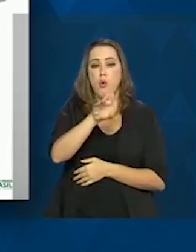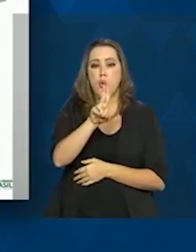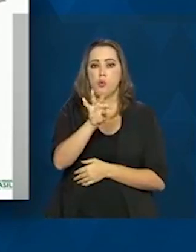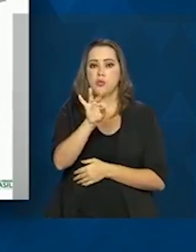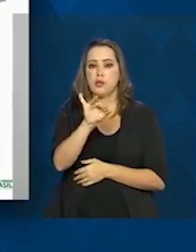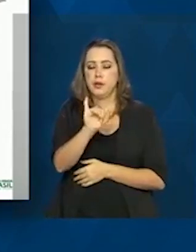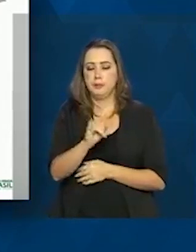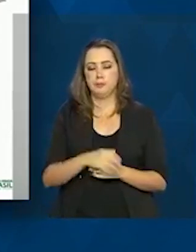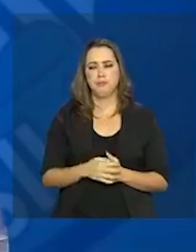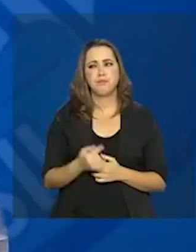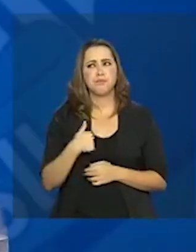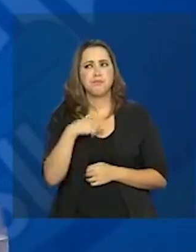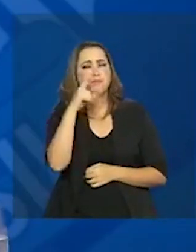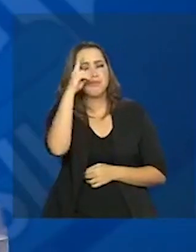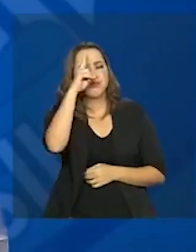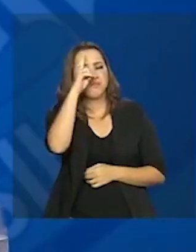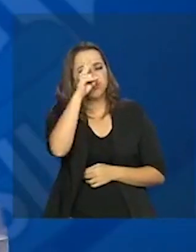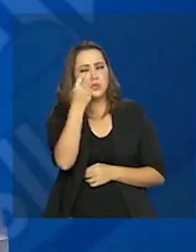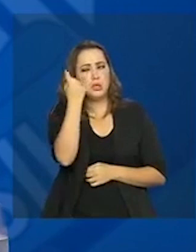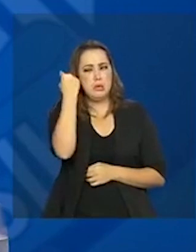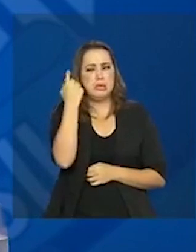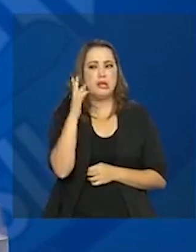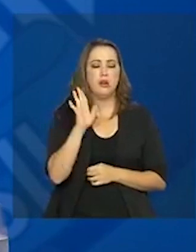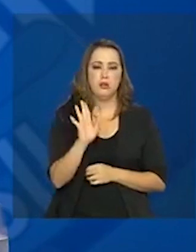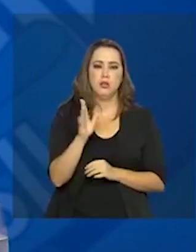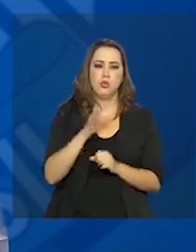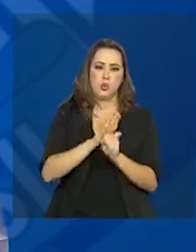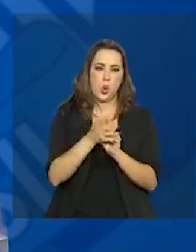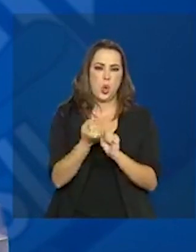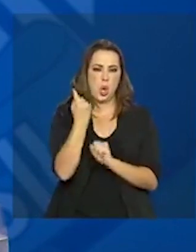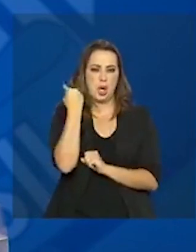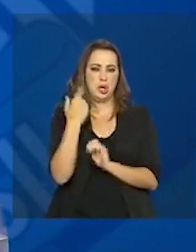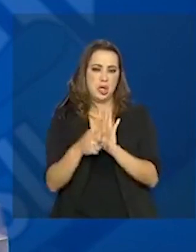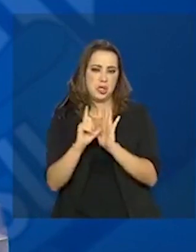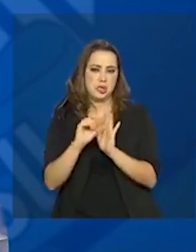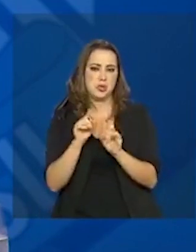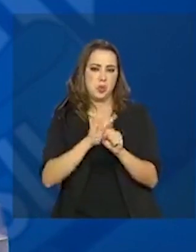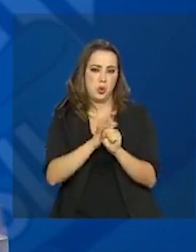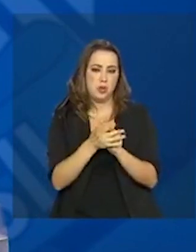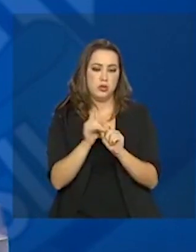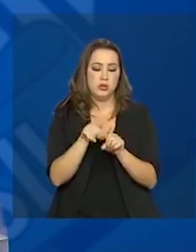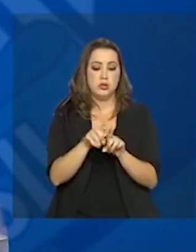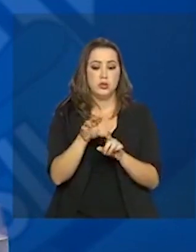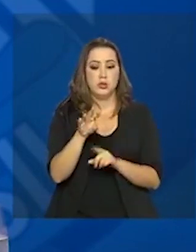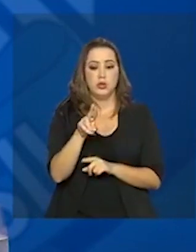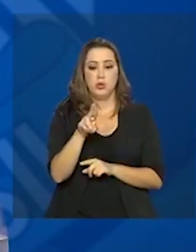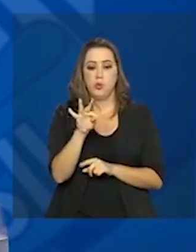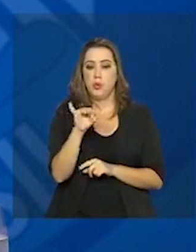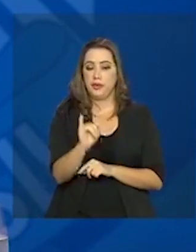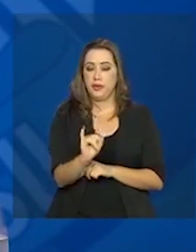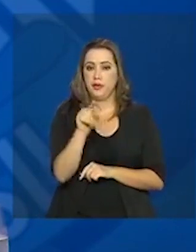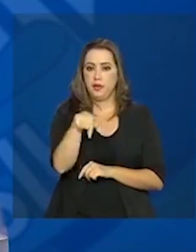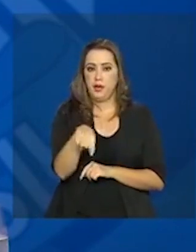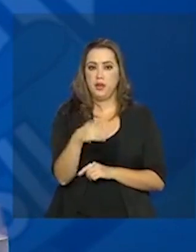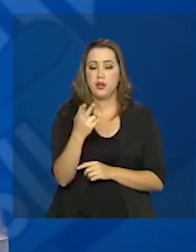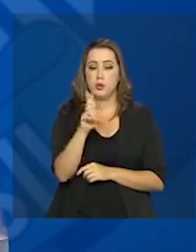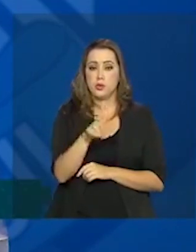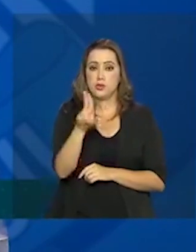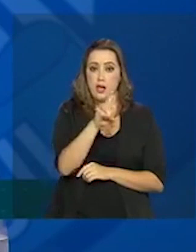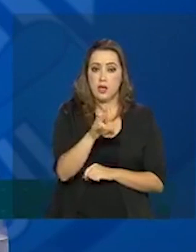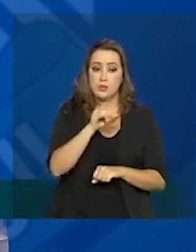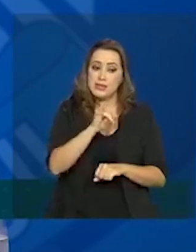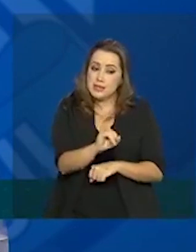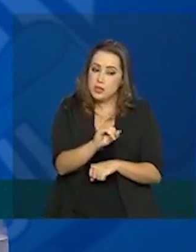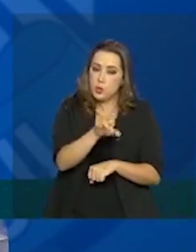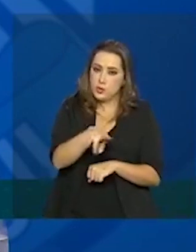advento da Covid, um leito de UTI, ele era faturado quando utilizado. Então,